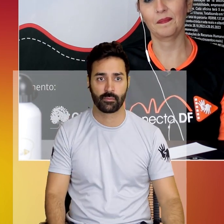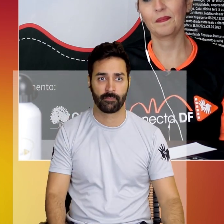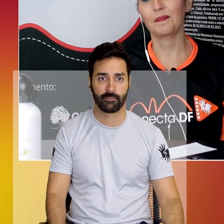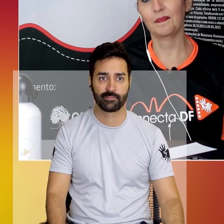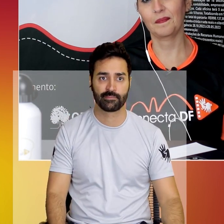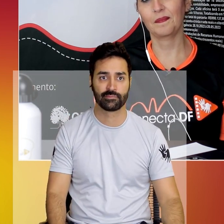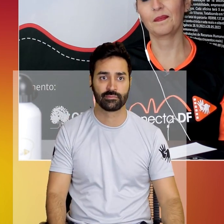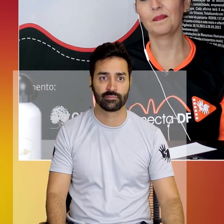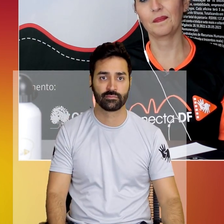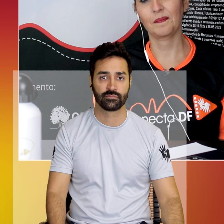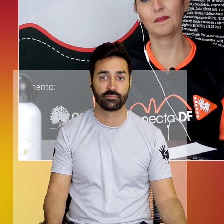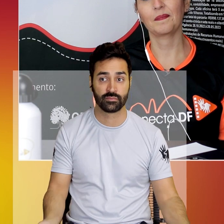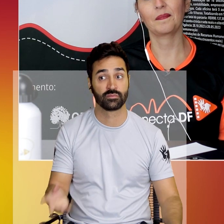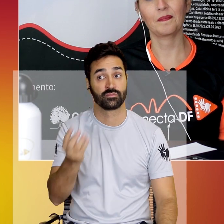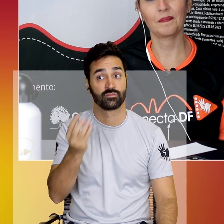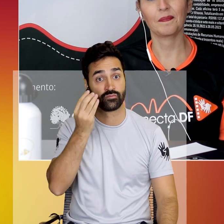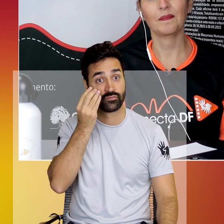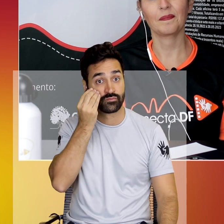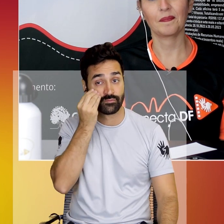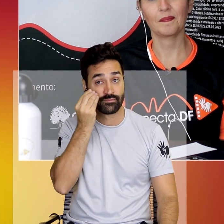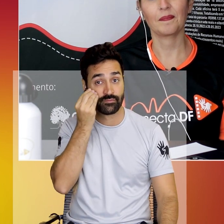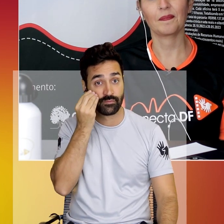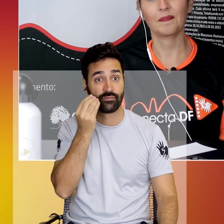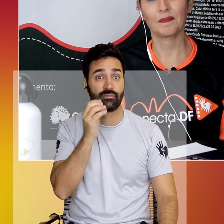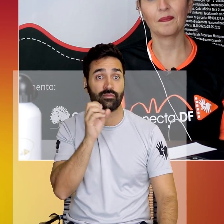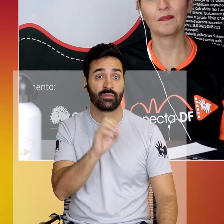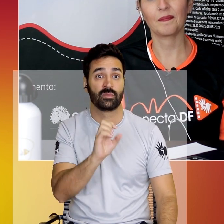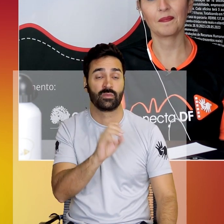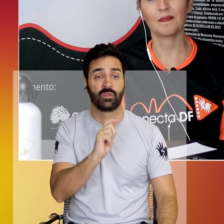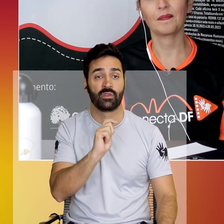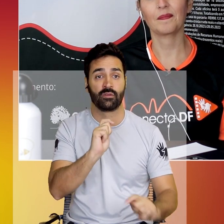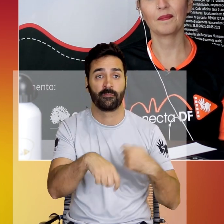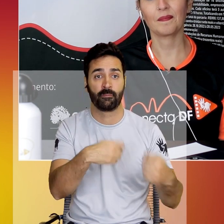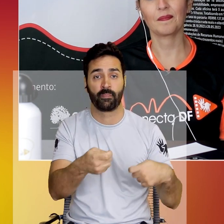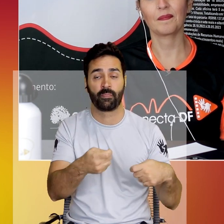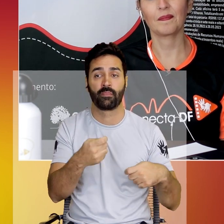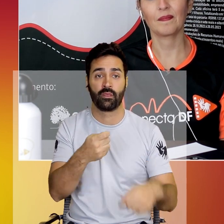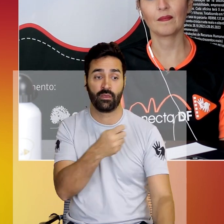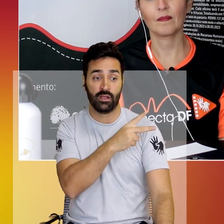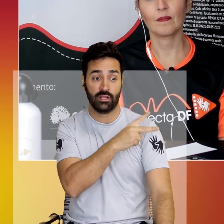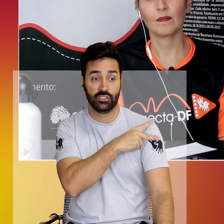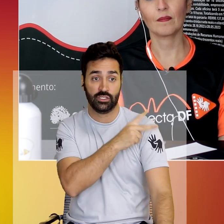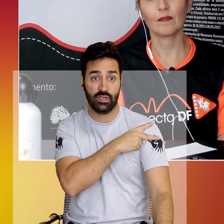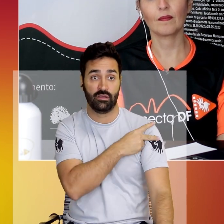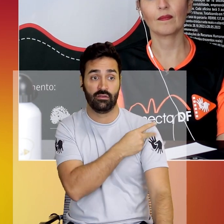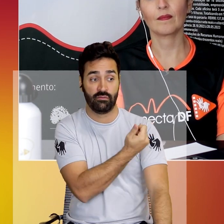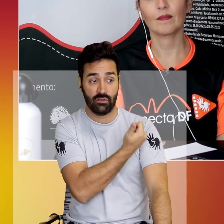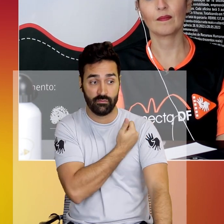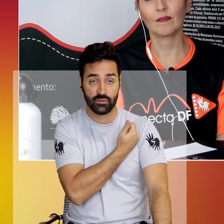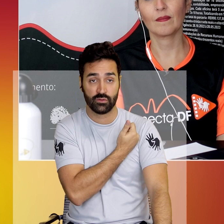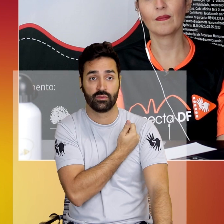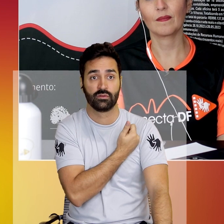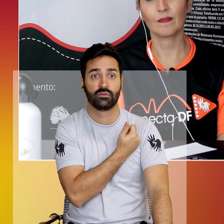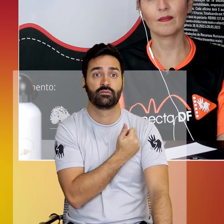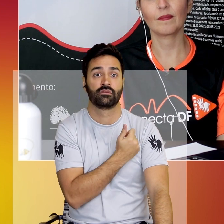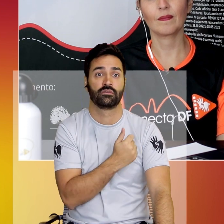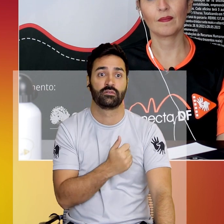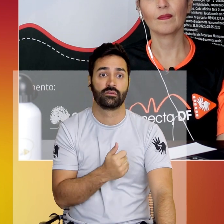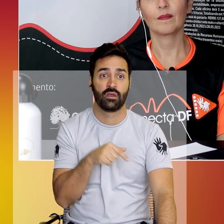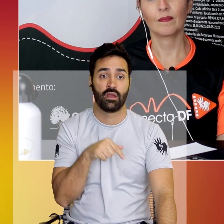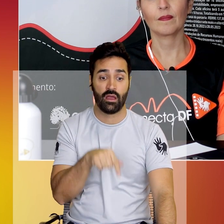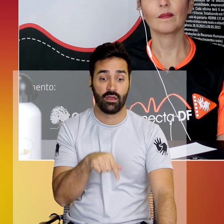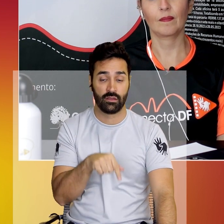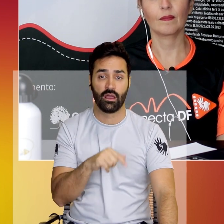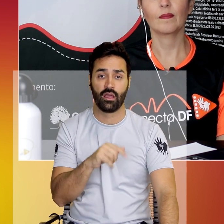comecei a tentar passar alguns sinais para ela e um dia a supervisora falou assim, não, a escola é uma instituição